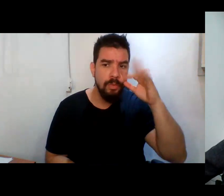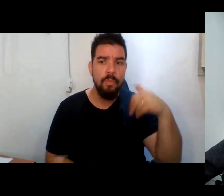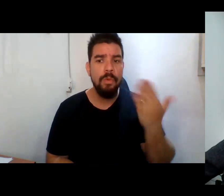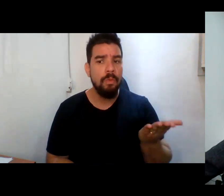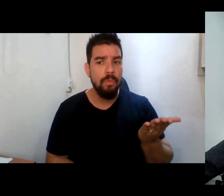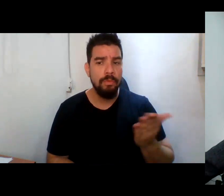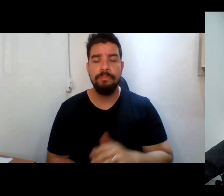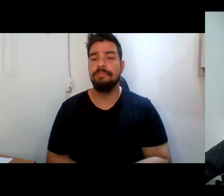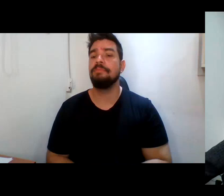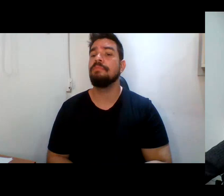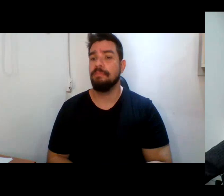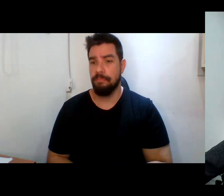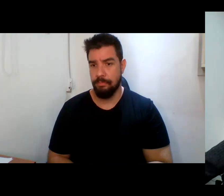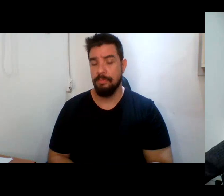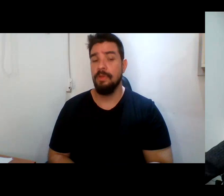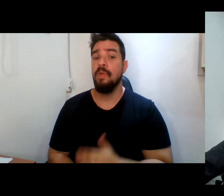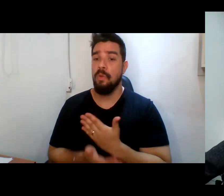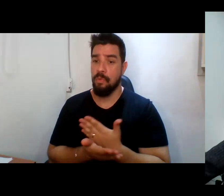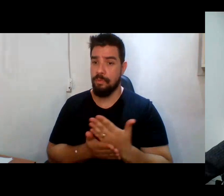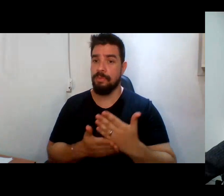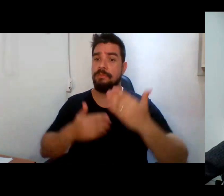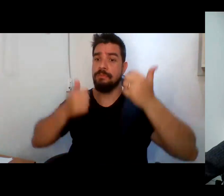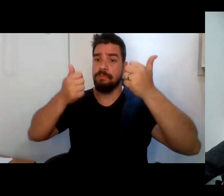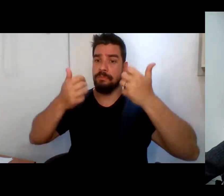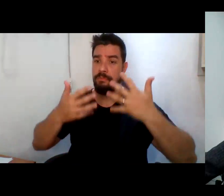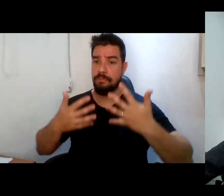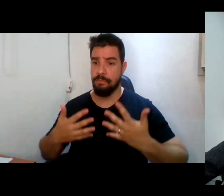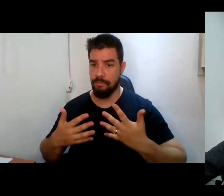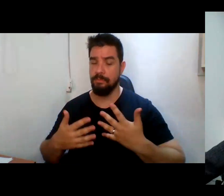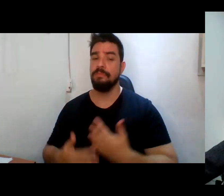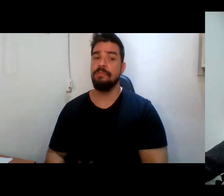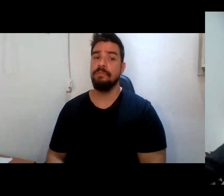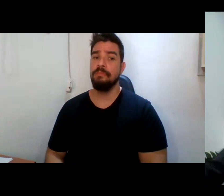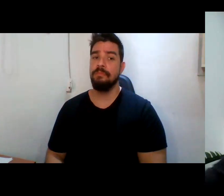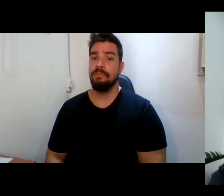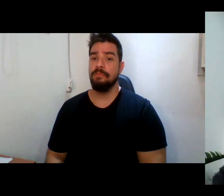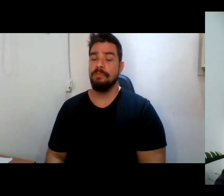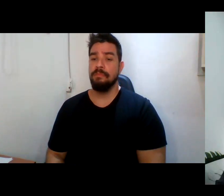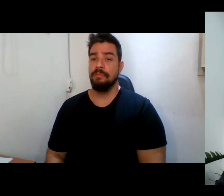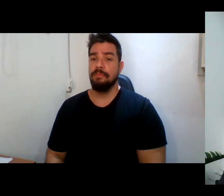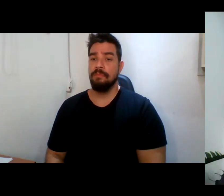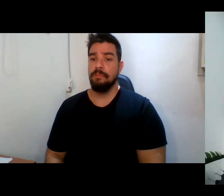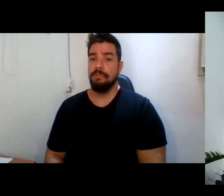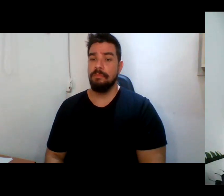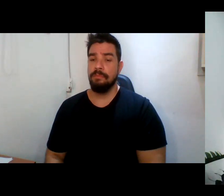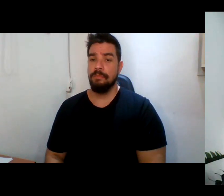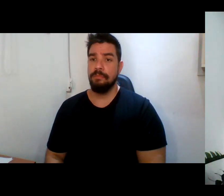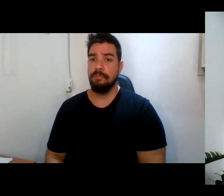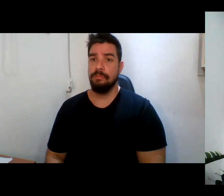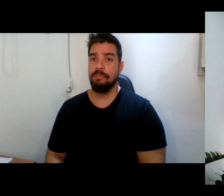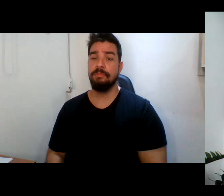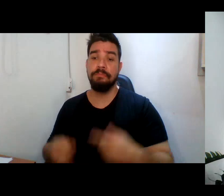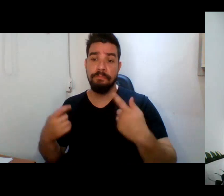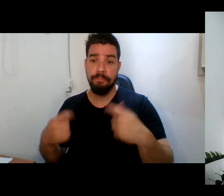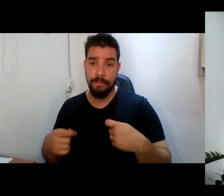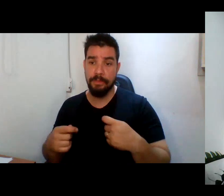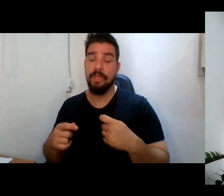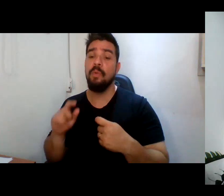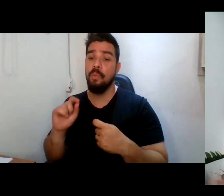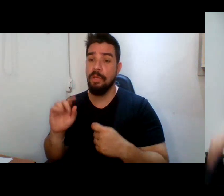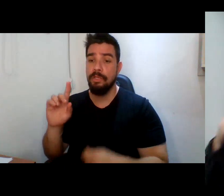nós iniciamos aqui a nossa reunião, Lídia, falando da necessidade de antecipar